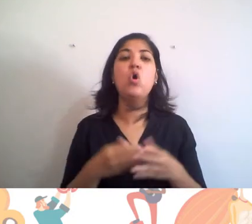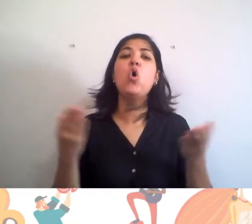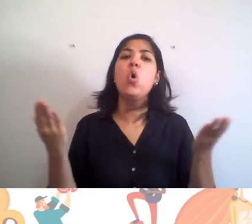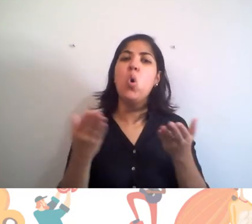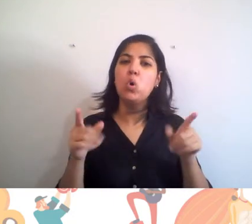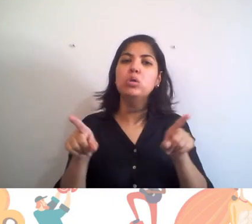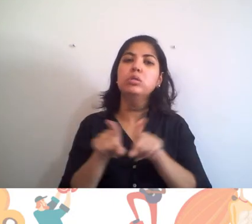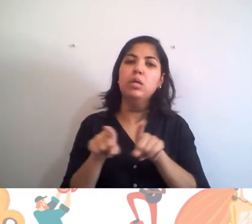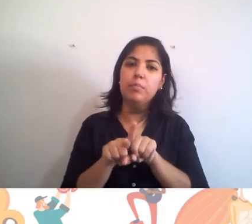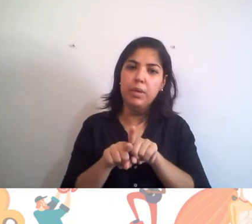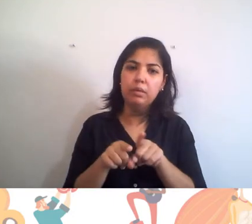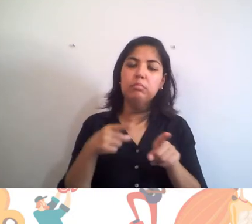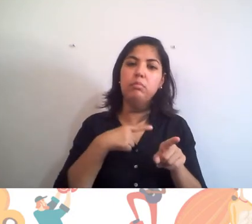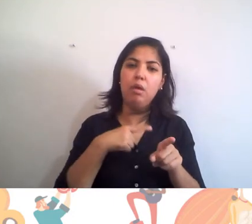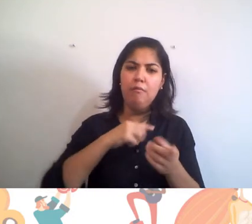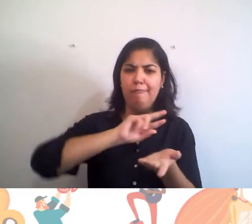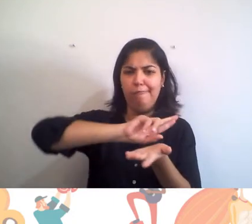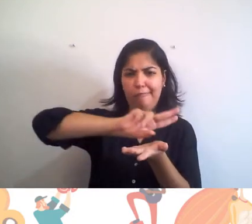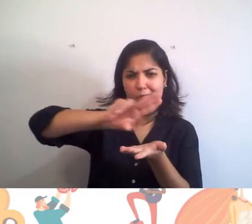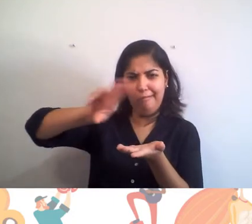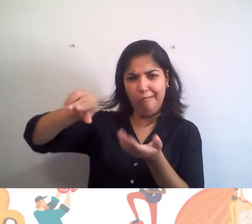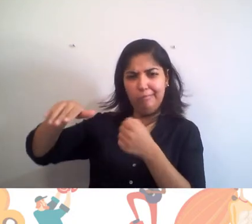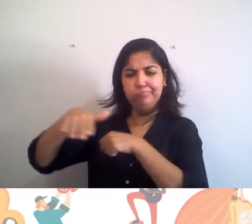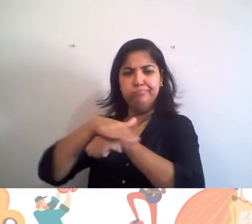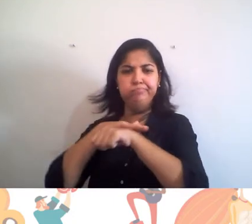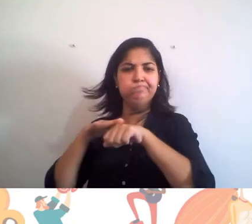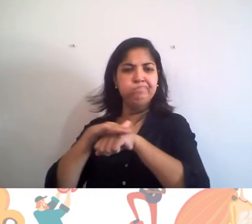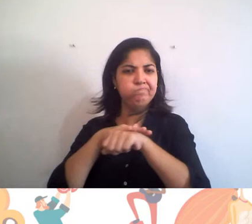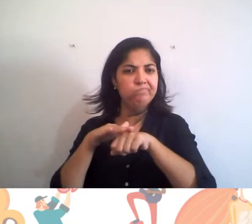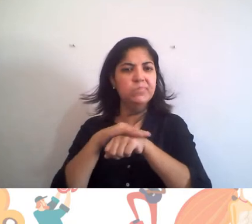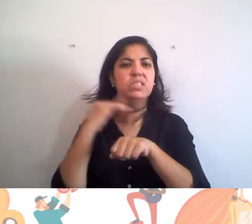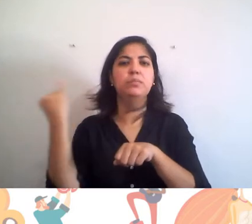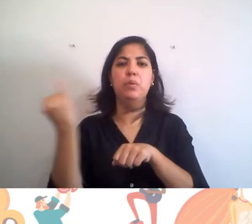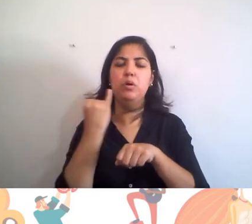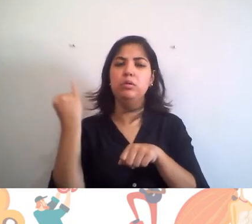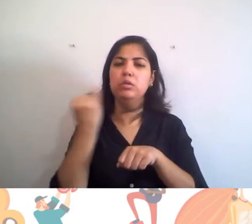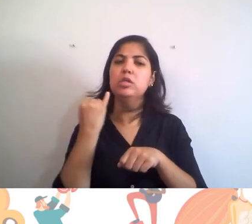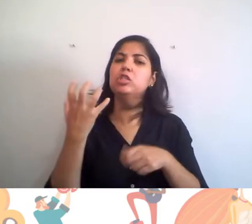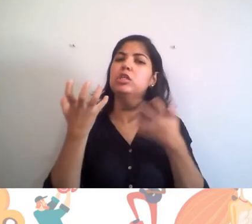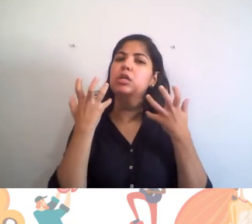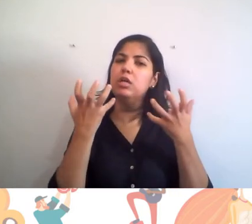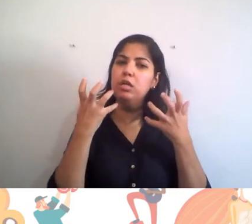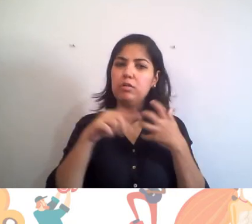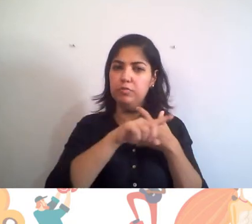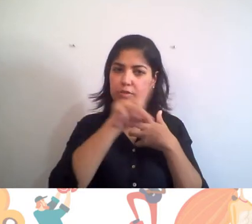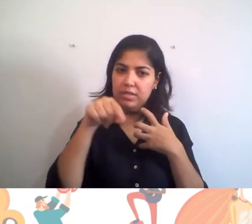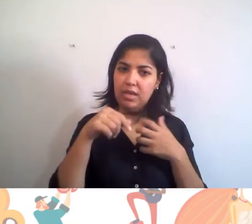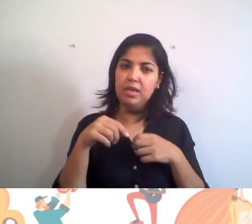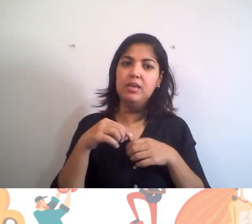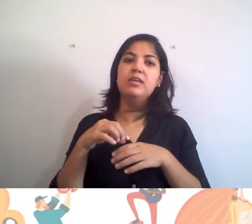conversas interessantes, então gostaria que todos vocês acompanhassem